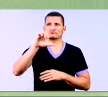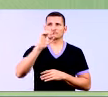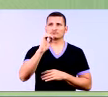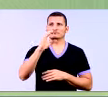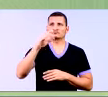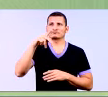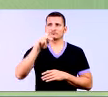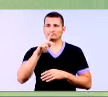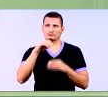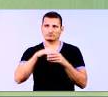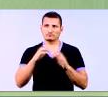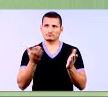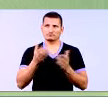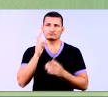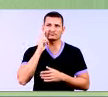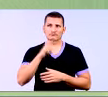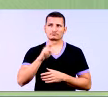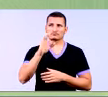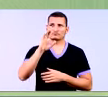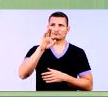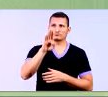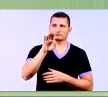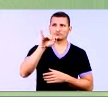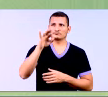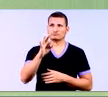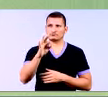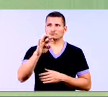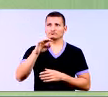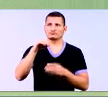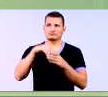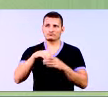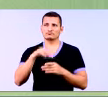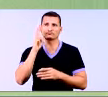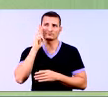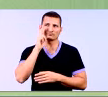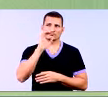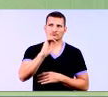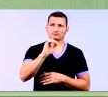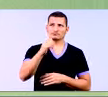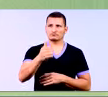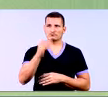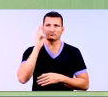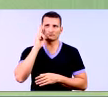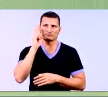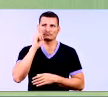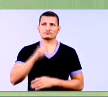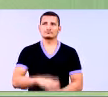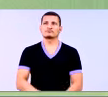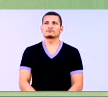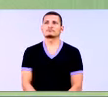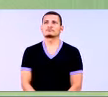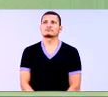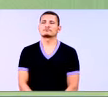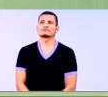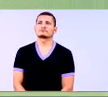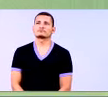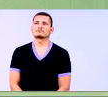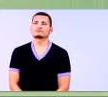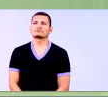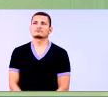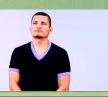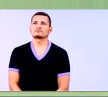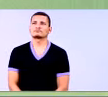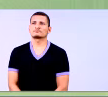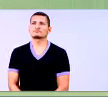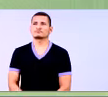E o bit interno. O que é o bit interno? Lembra da quantidade de bits? Bits é 0 e 1, menor unidade, lembra? Zeros e uns, que